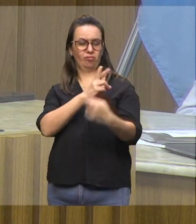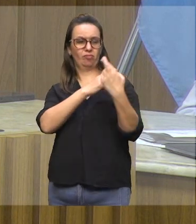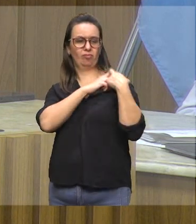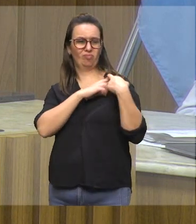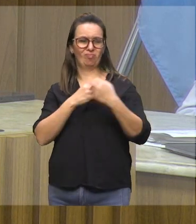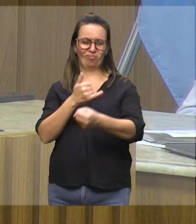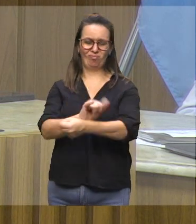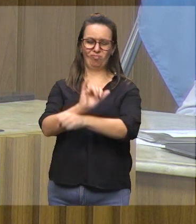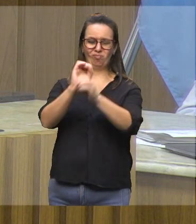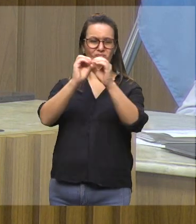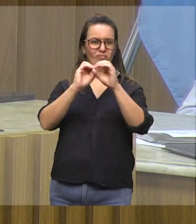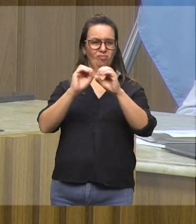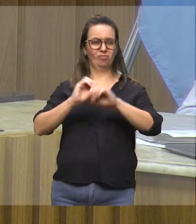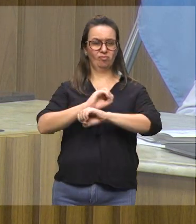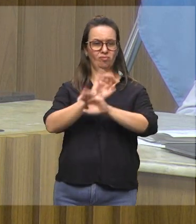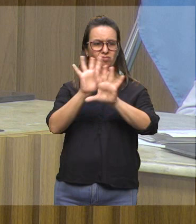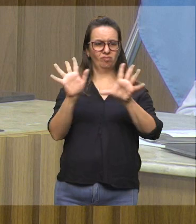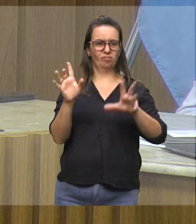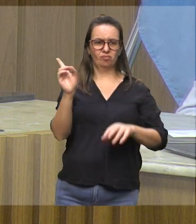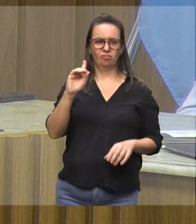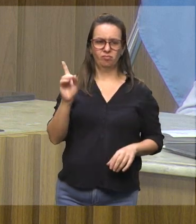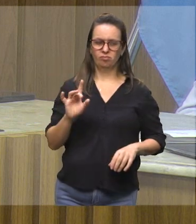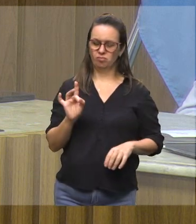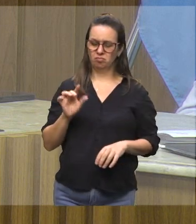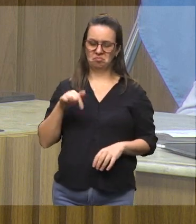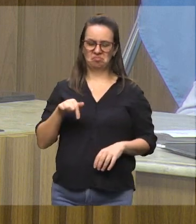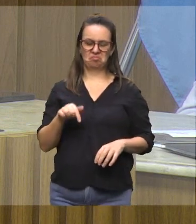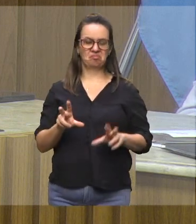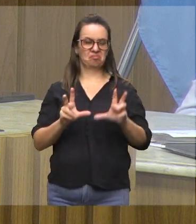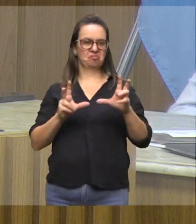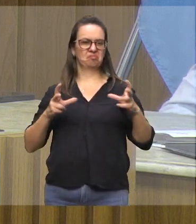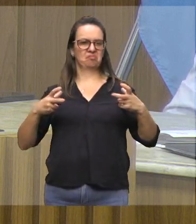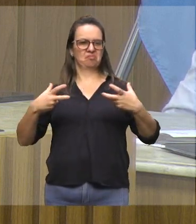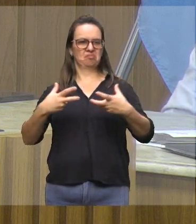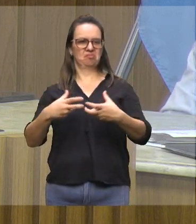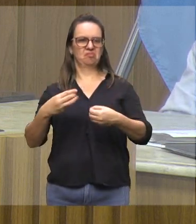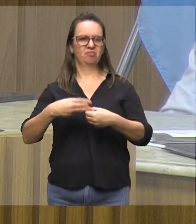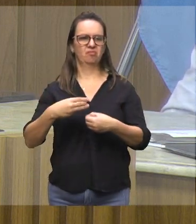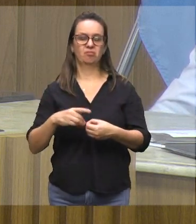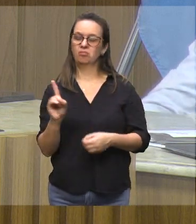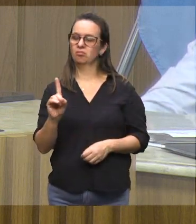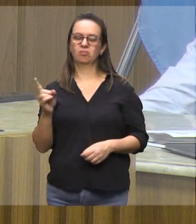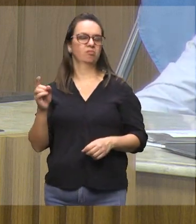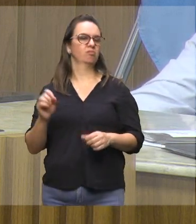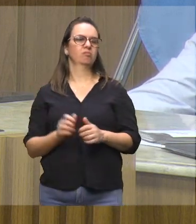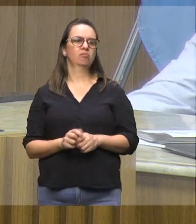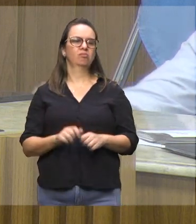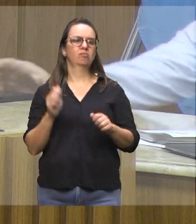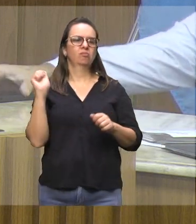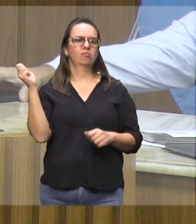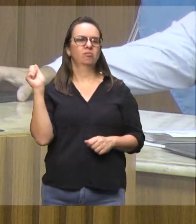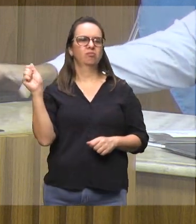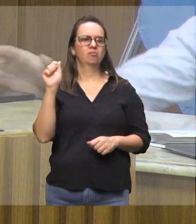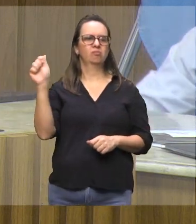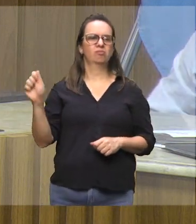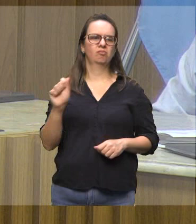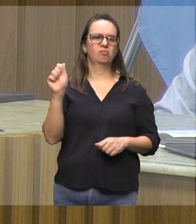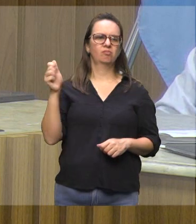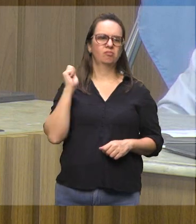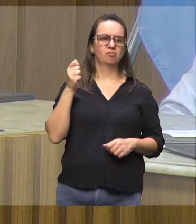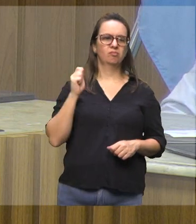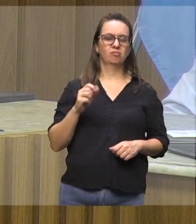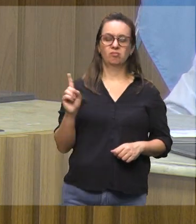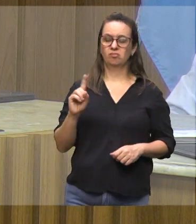transparência do Arildo Almeida não é só com essa Câmara Municipal, não é só com a sociedade assisense, não é só com a comunidade acadêmica de